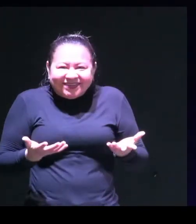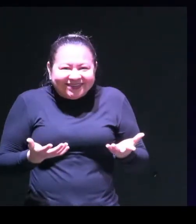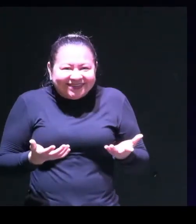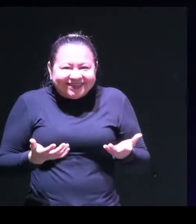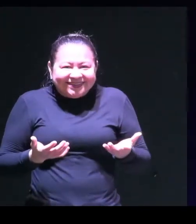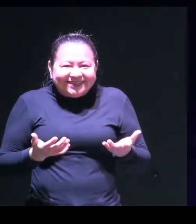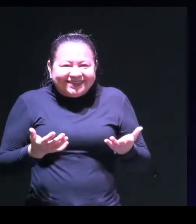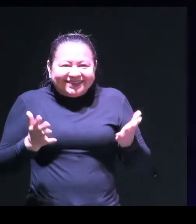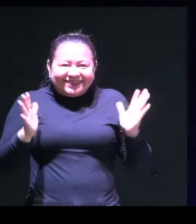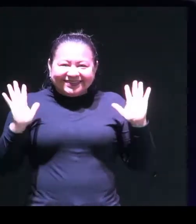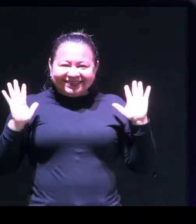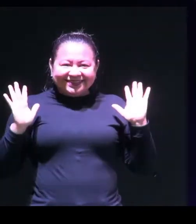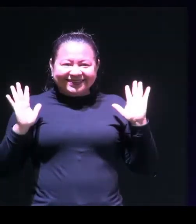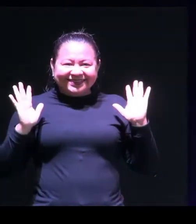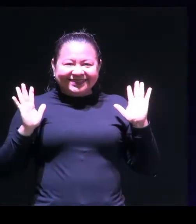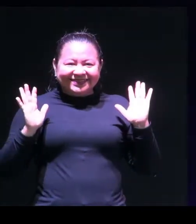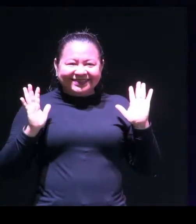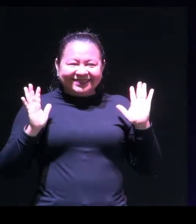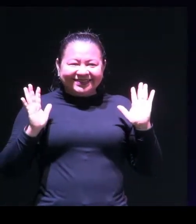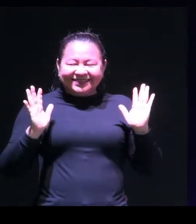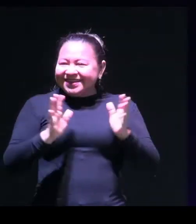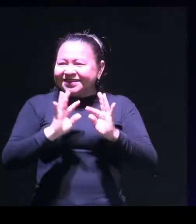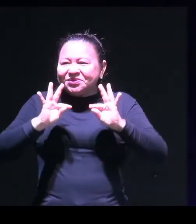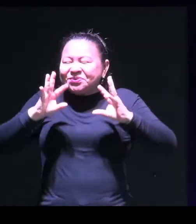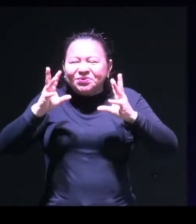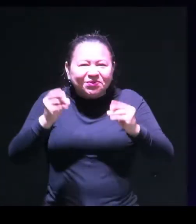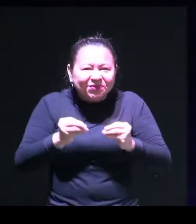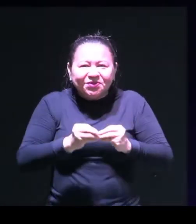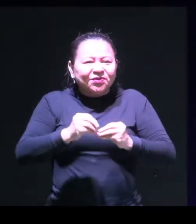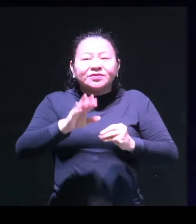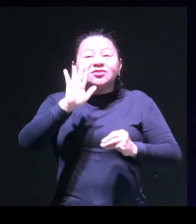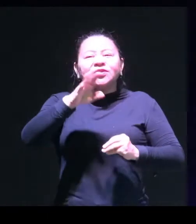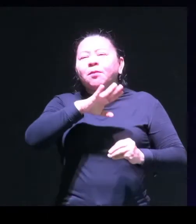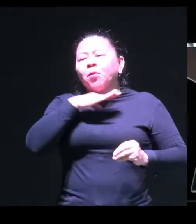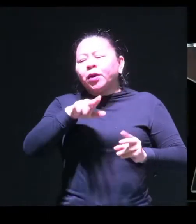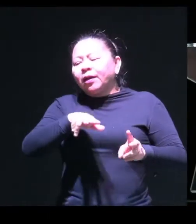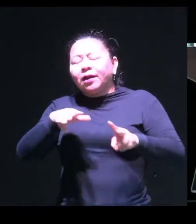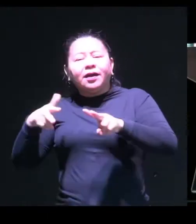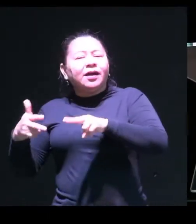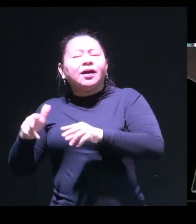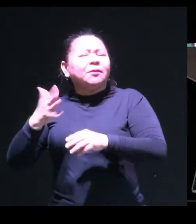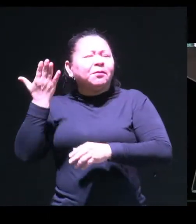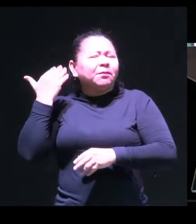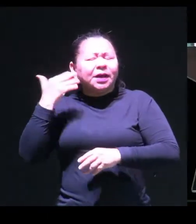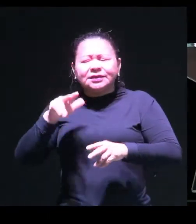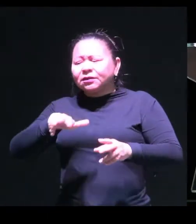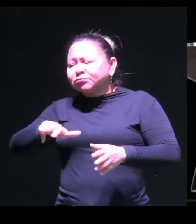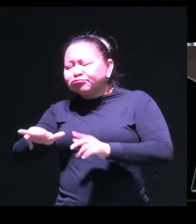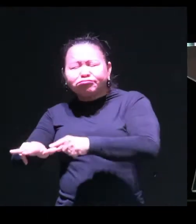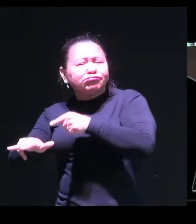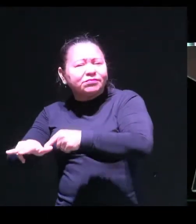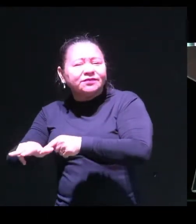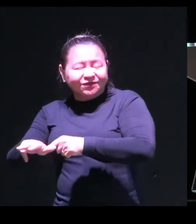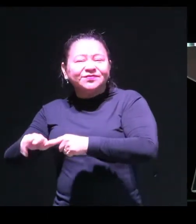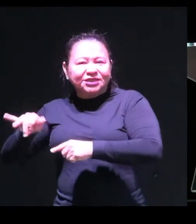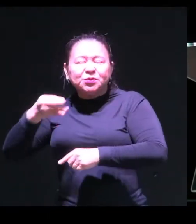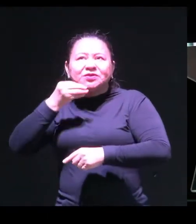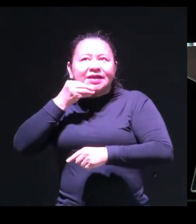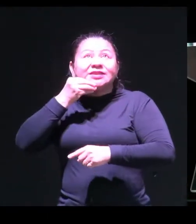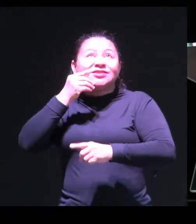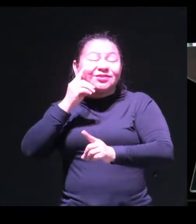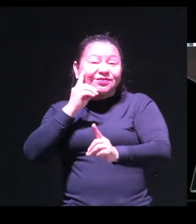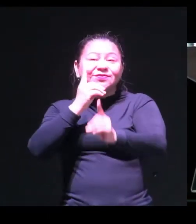novo. A senhora vai ver o irmão Manuel. Quem teve um ente querido que morreu em Cristo, vai ter a chance de vê-lo de